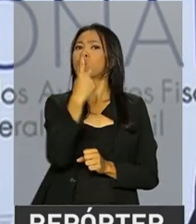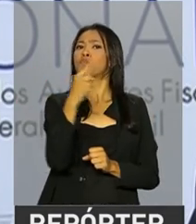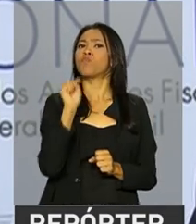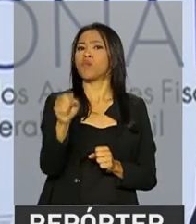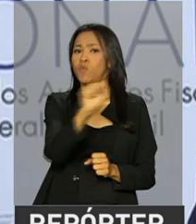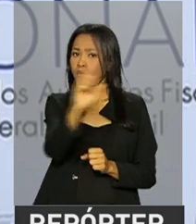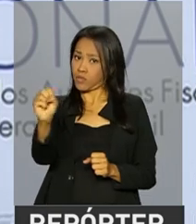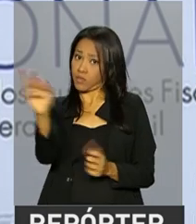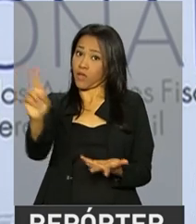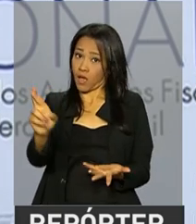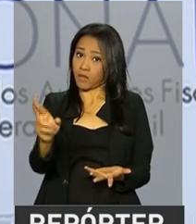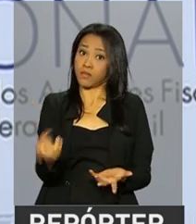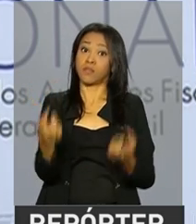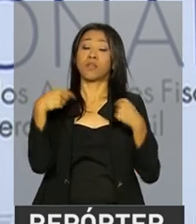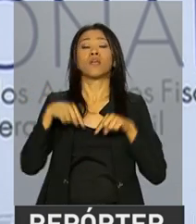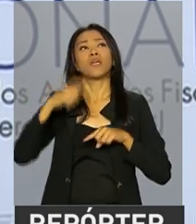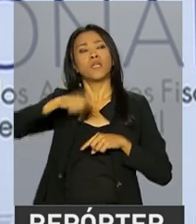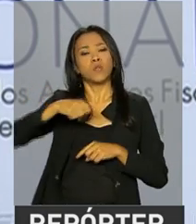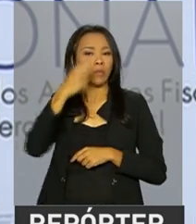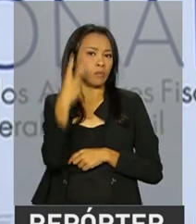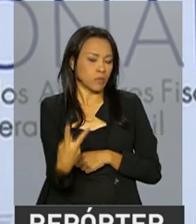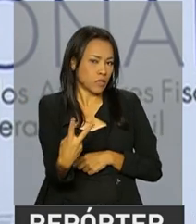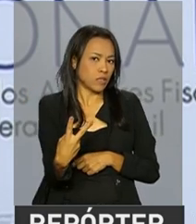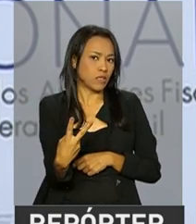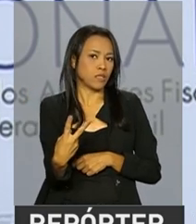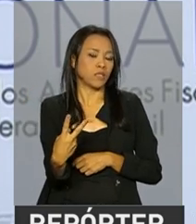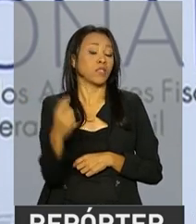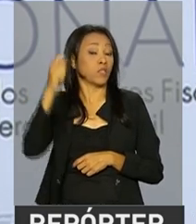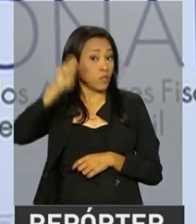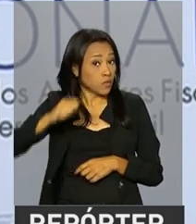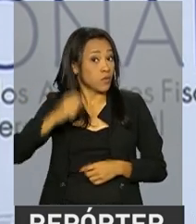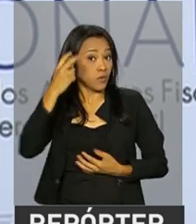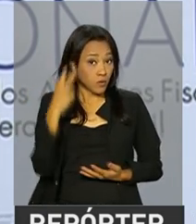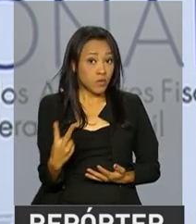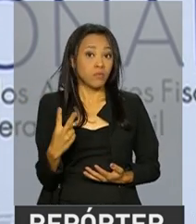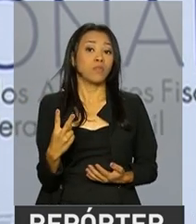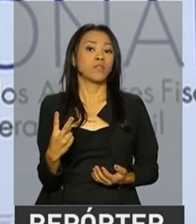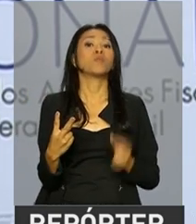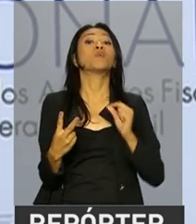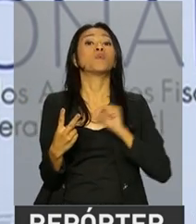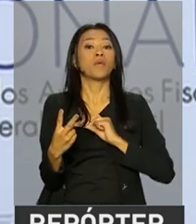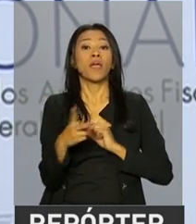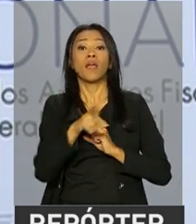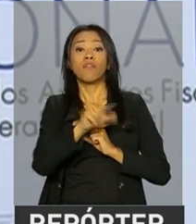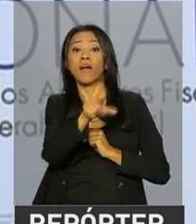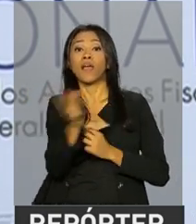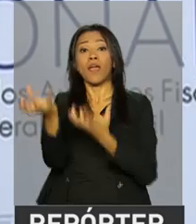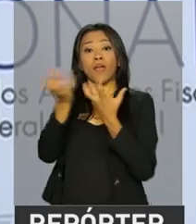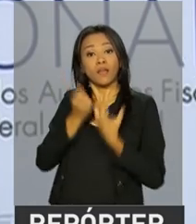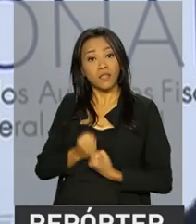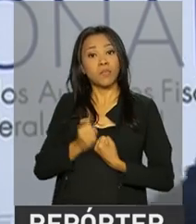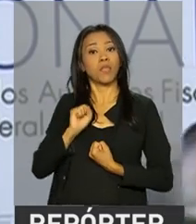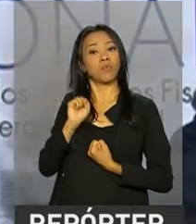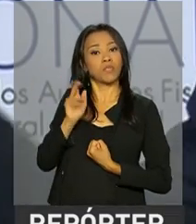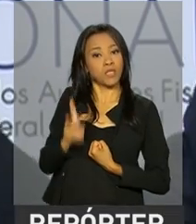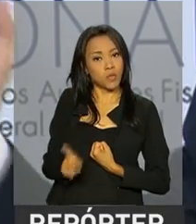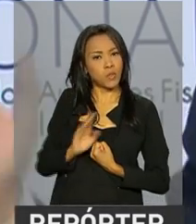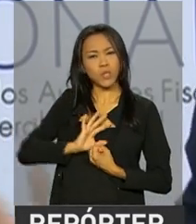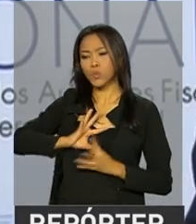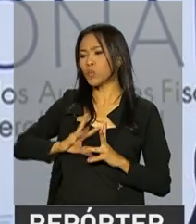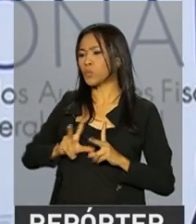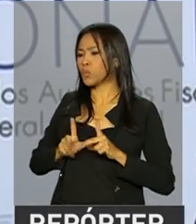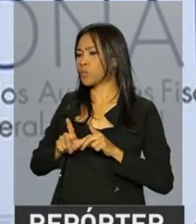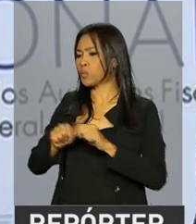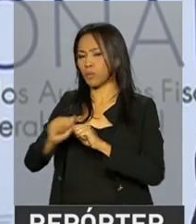r800 em 2 meses 2 meses ele terá recebido da aposentadoria tudo